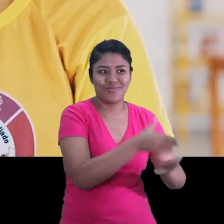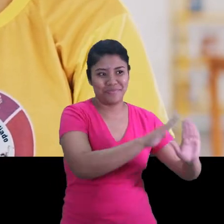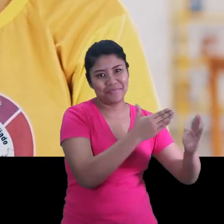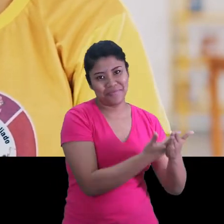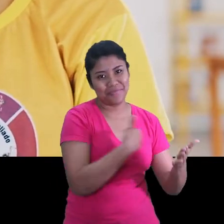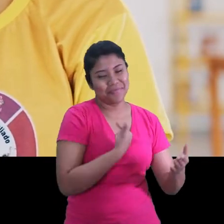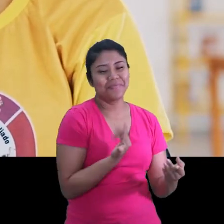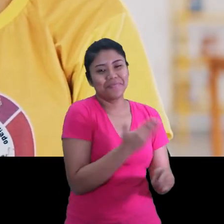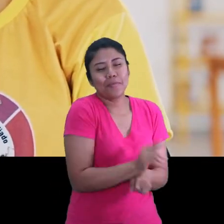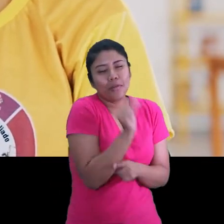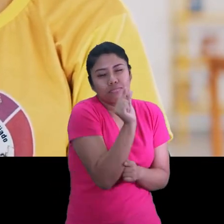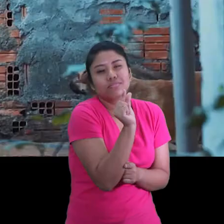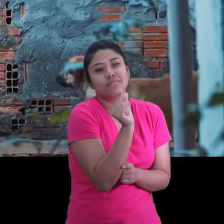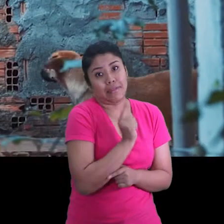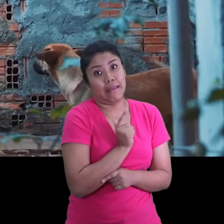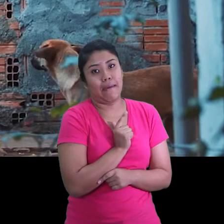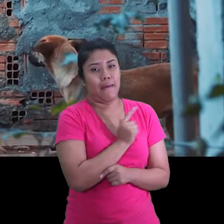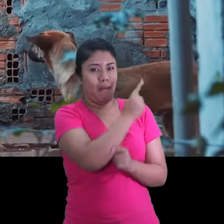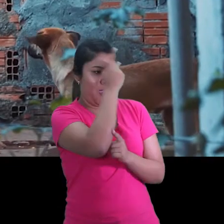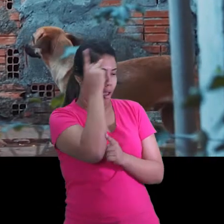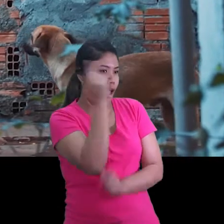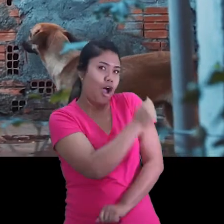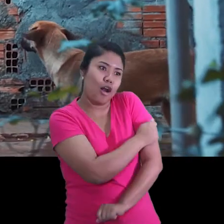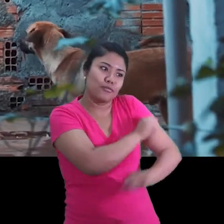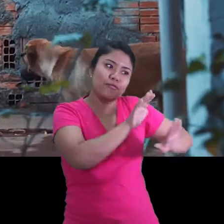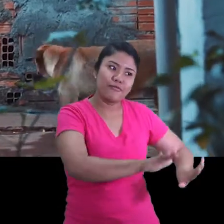colégio. Eu sei que tem um pouquinho daqui. Quem